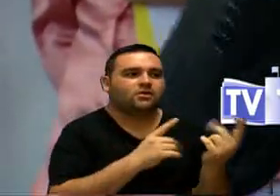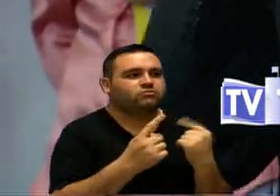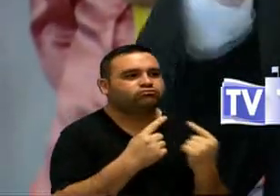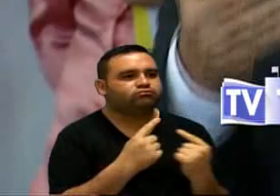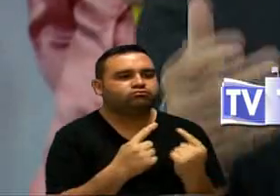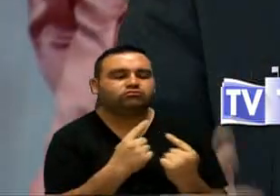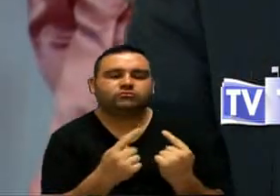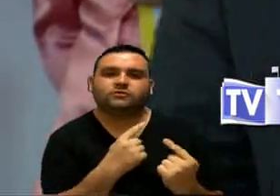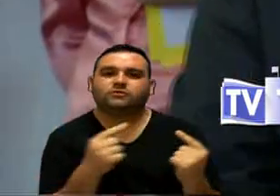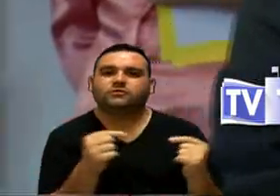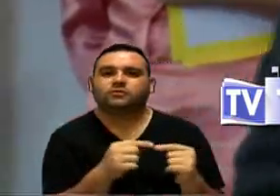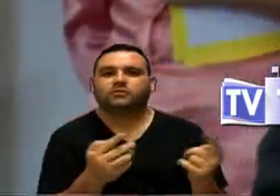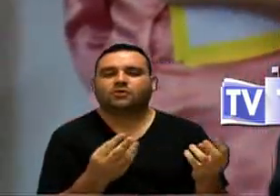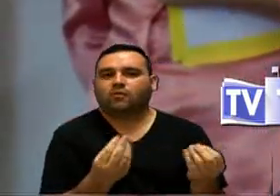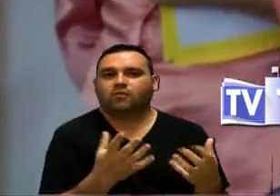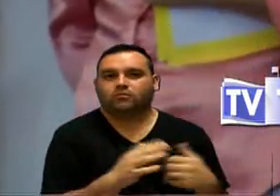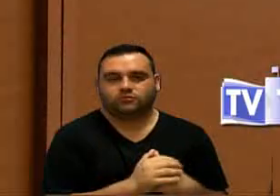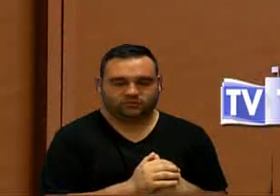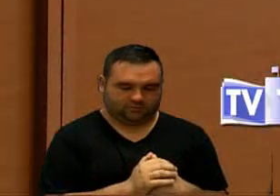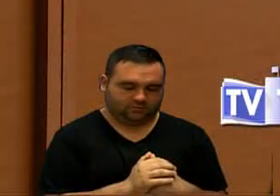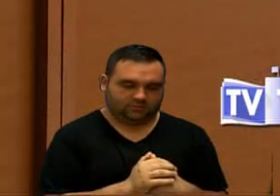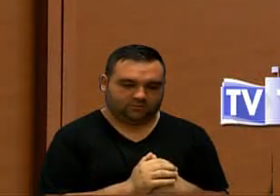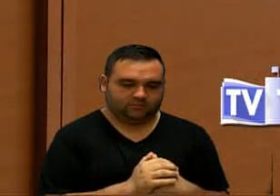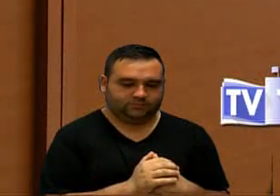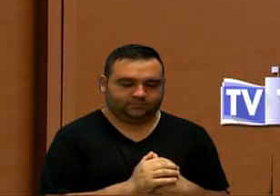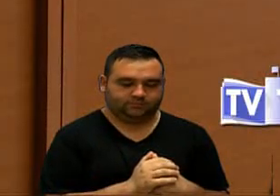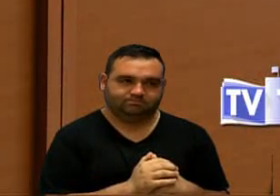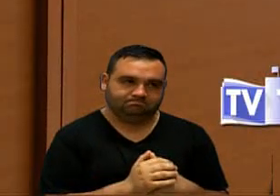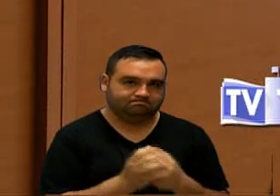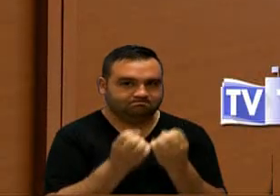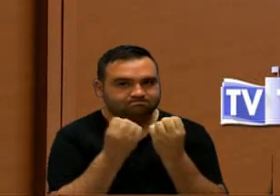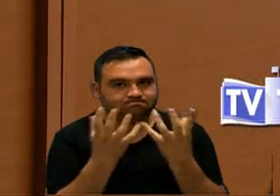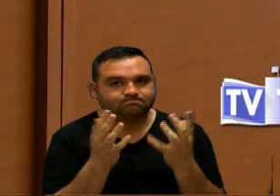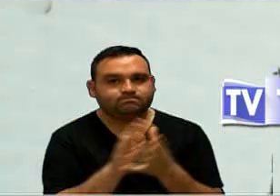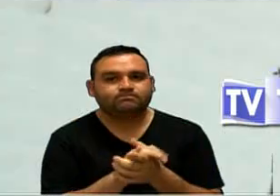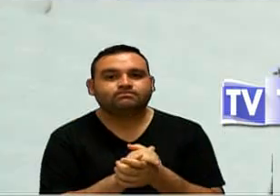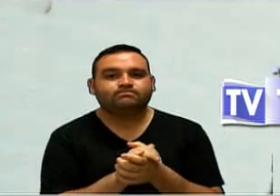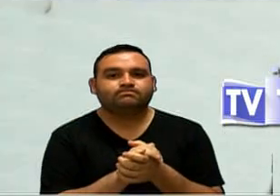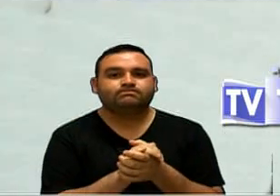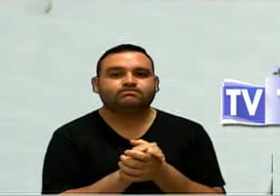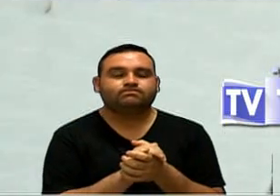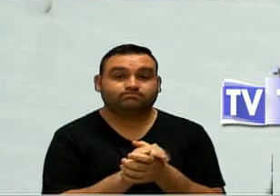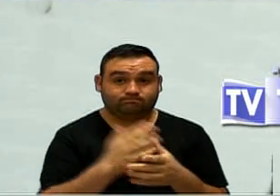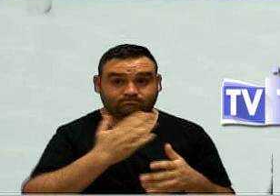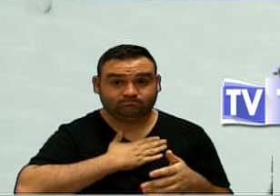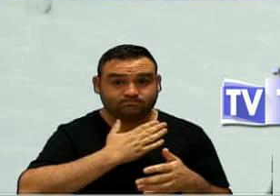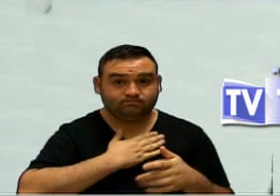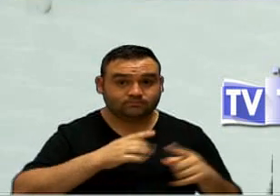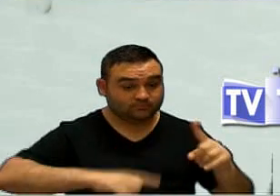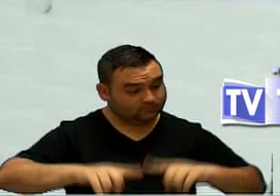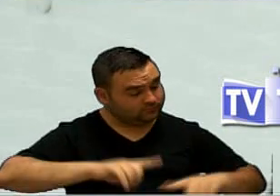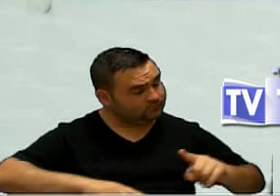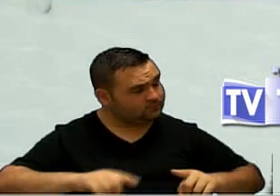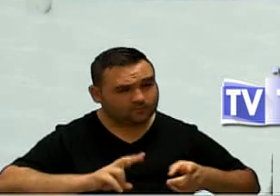as tratativas a respeito disso? Bom, vereador... A minha gestão,